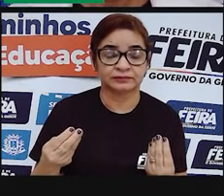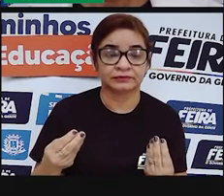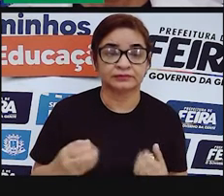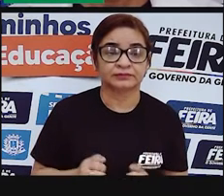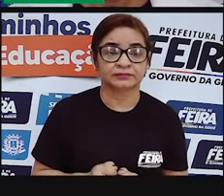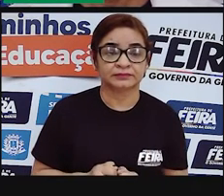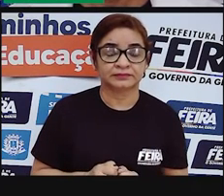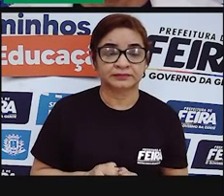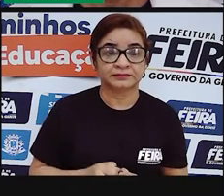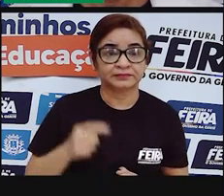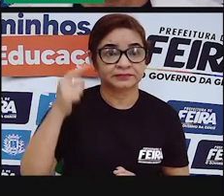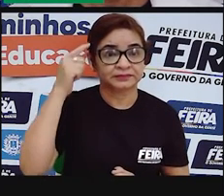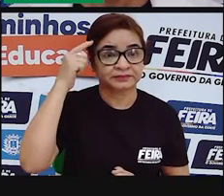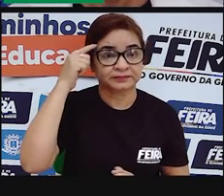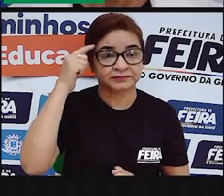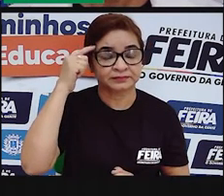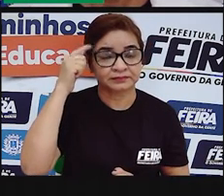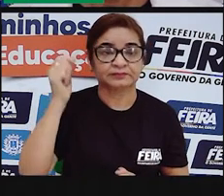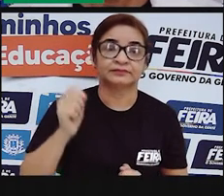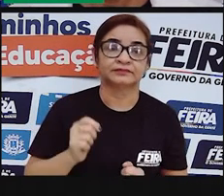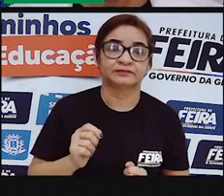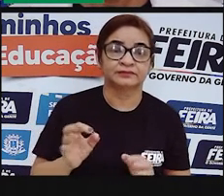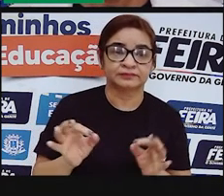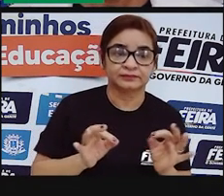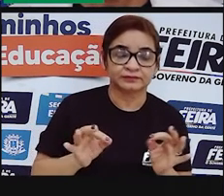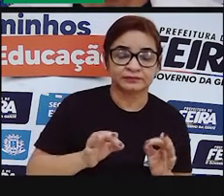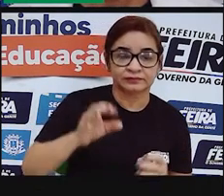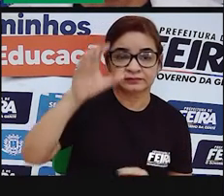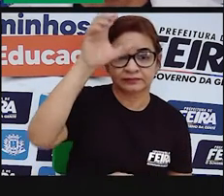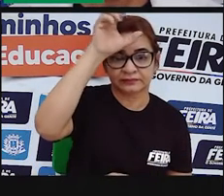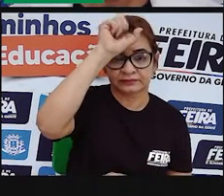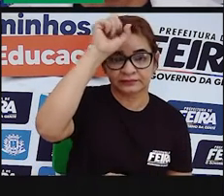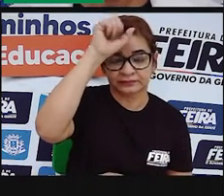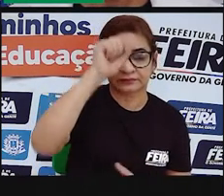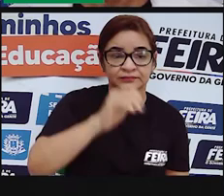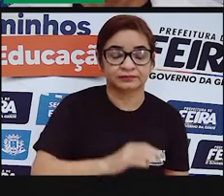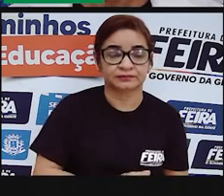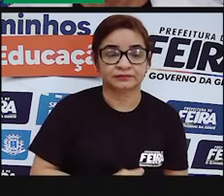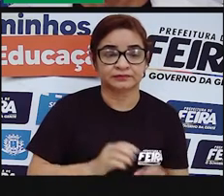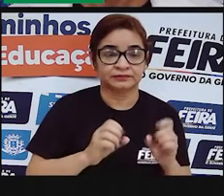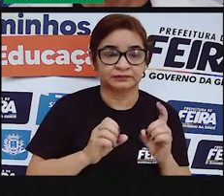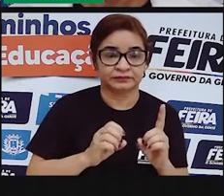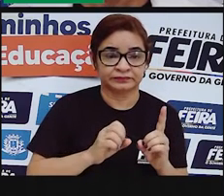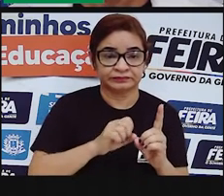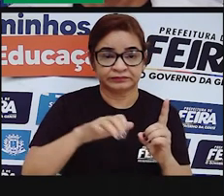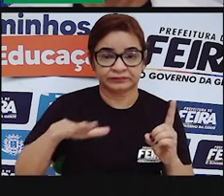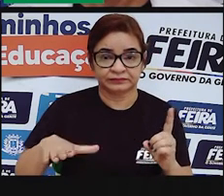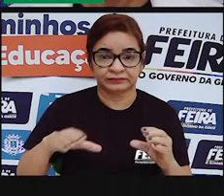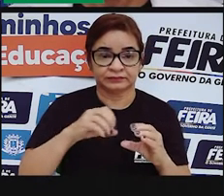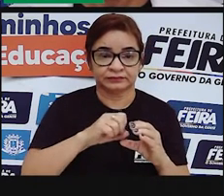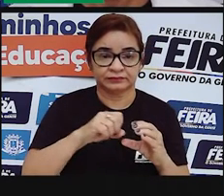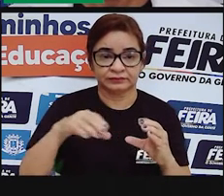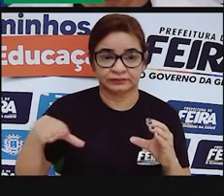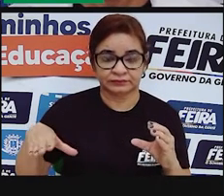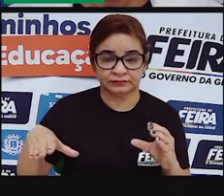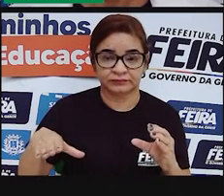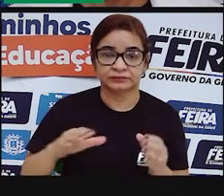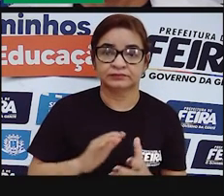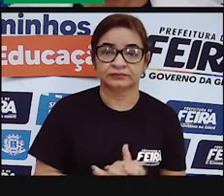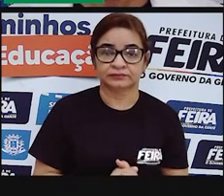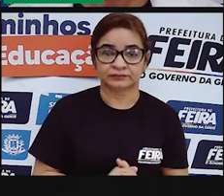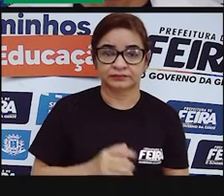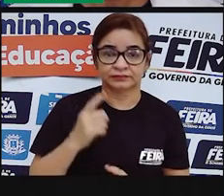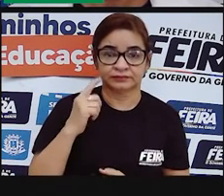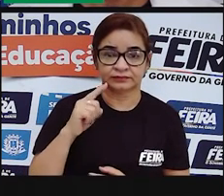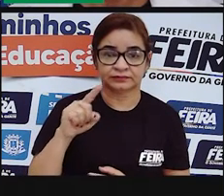entendermos as figuras de linguagem, temos que ter uma certa noção de denotação